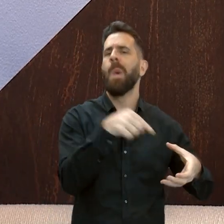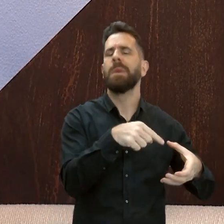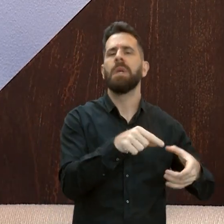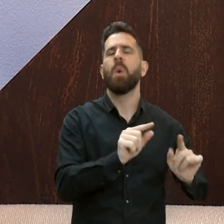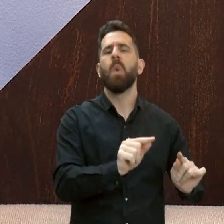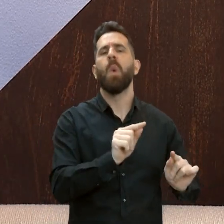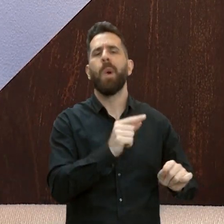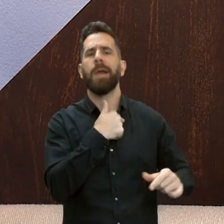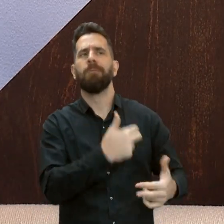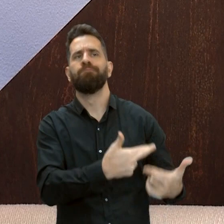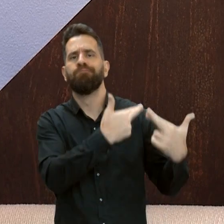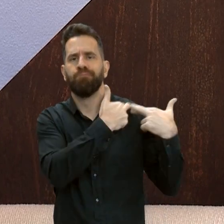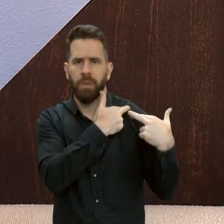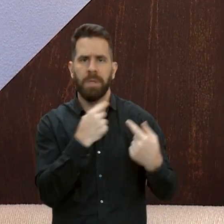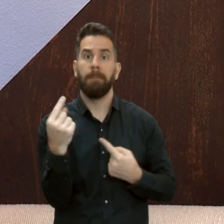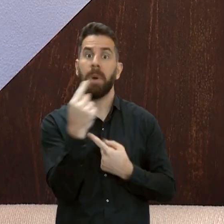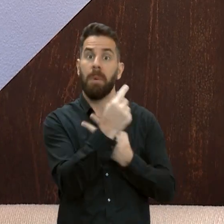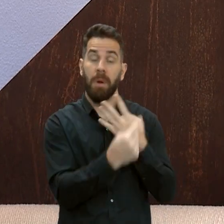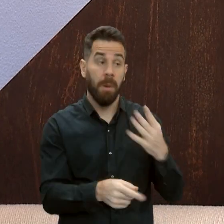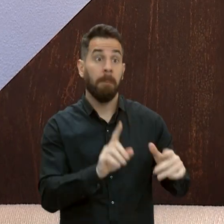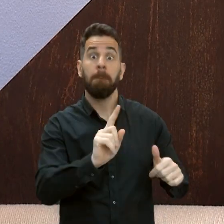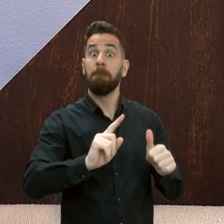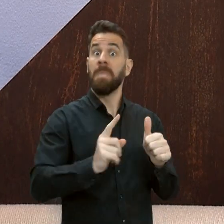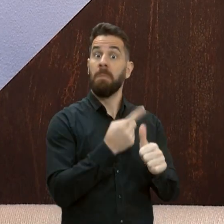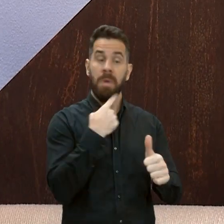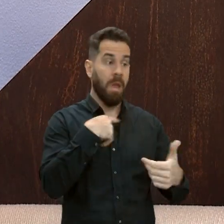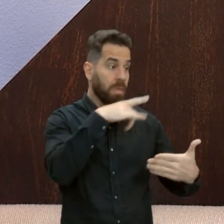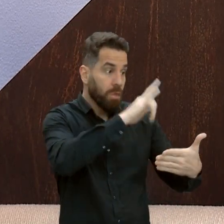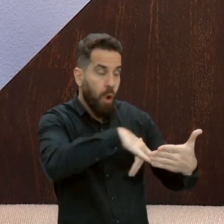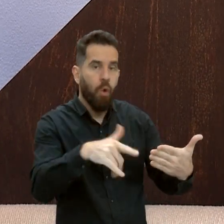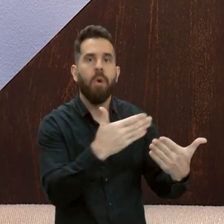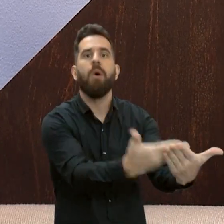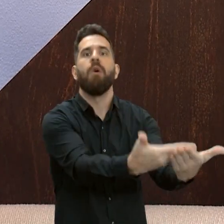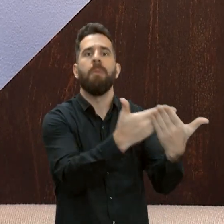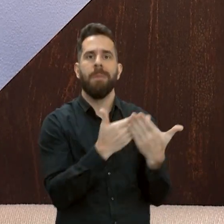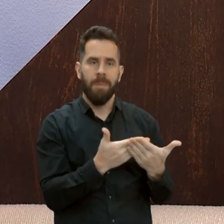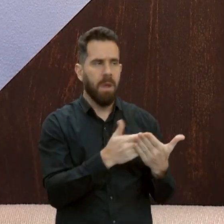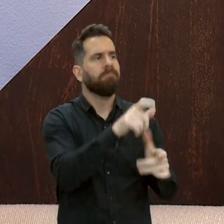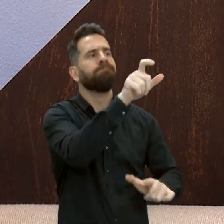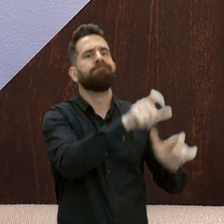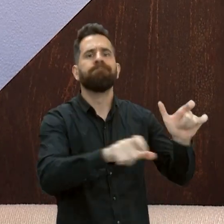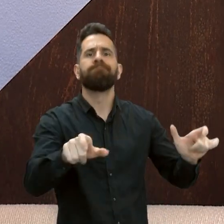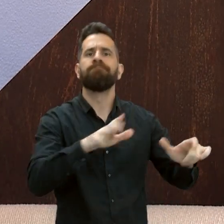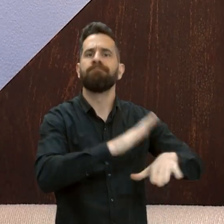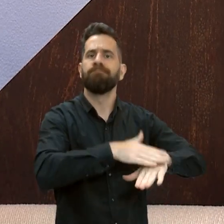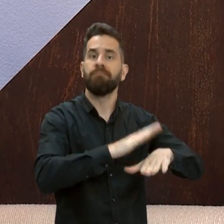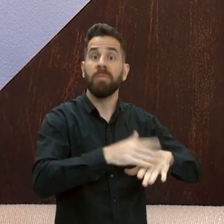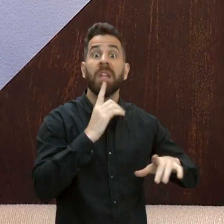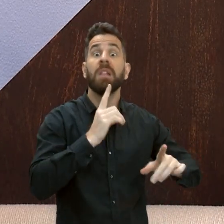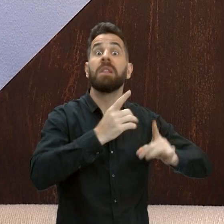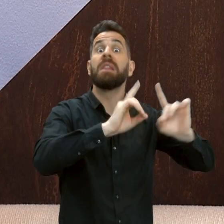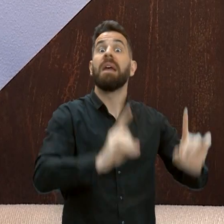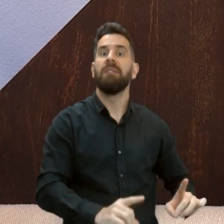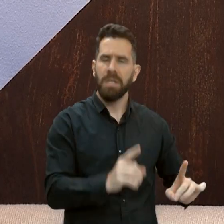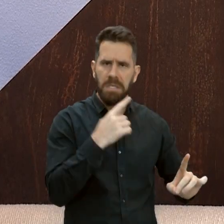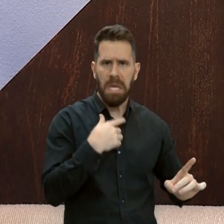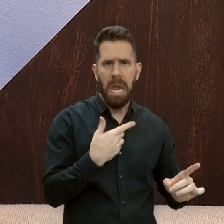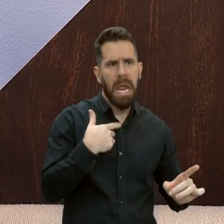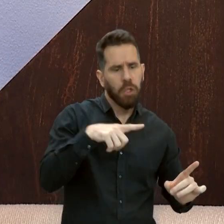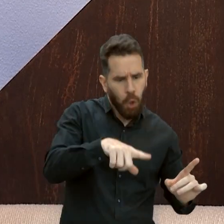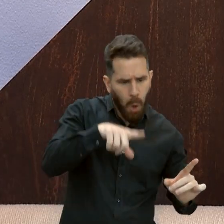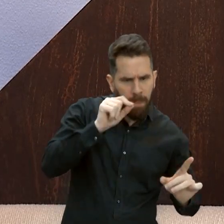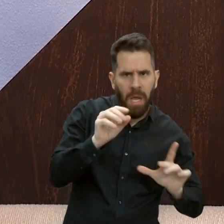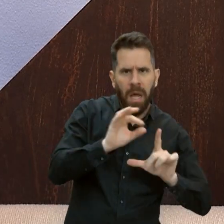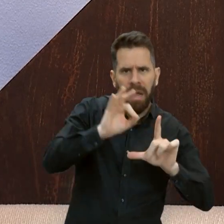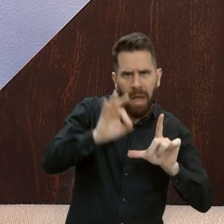verificar e analisar a documentação das candidatas e dos candidatos que optaram pela reserva de vagas para pessoa